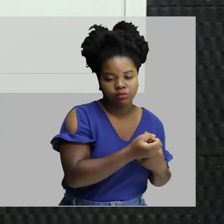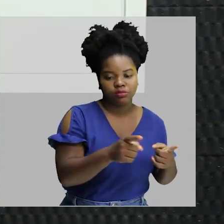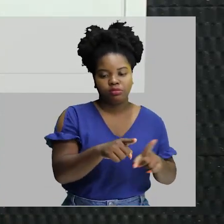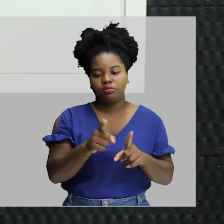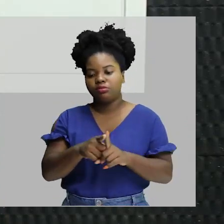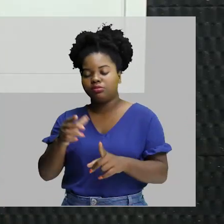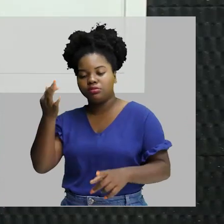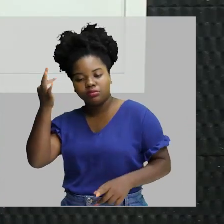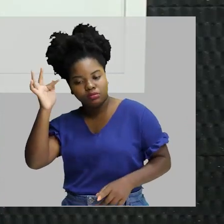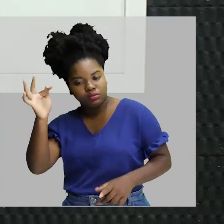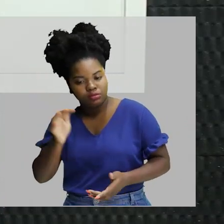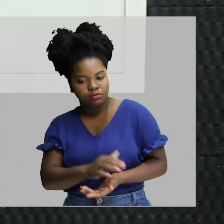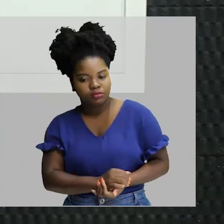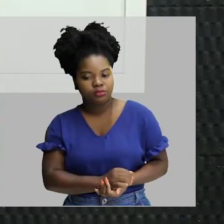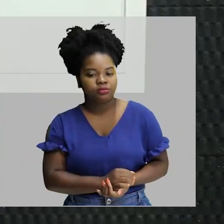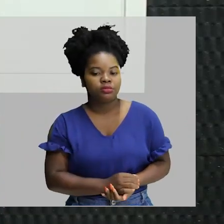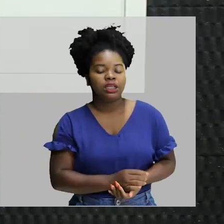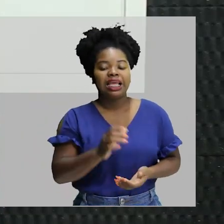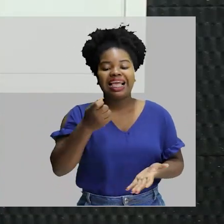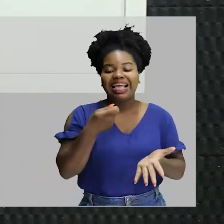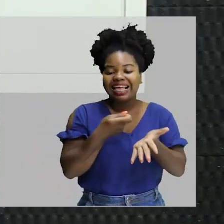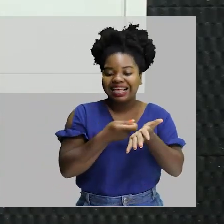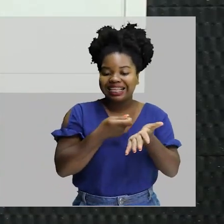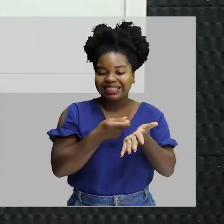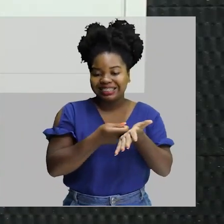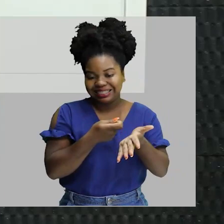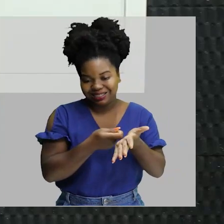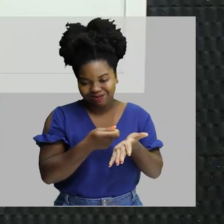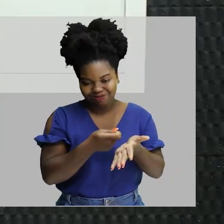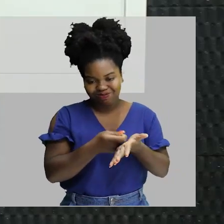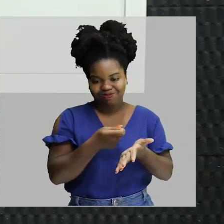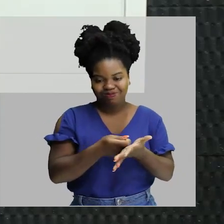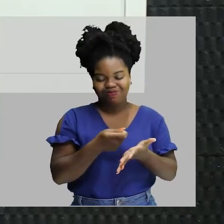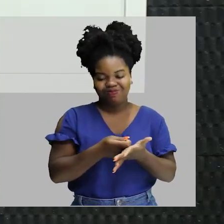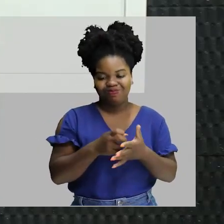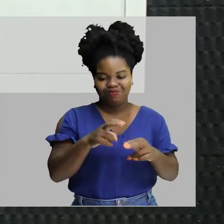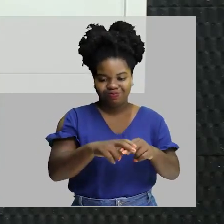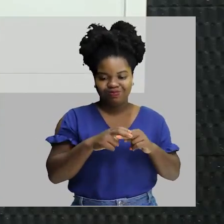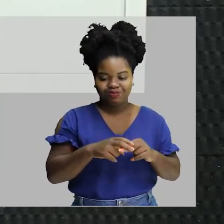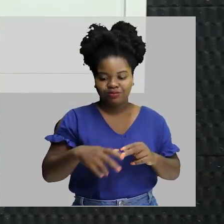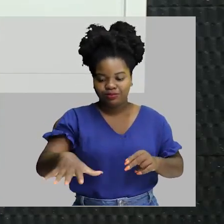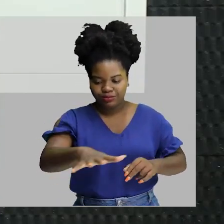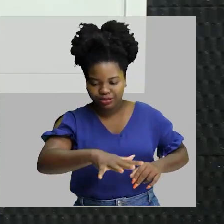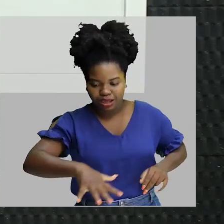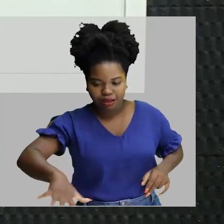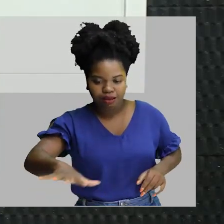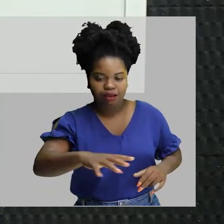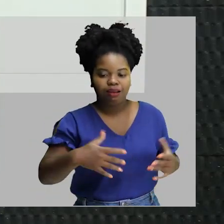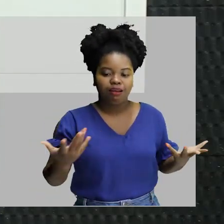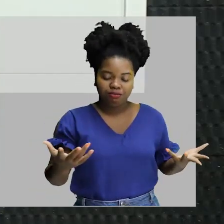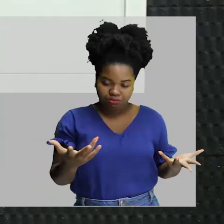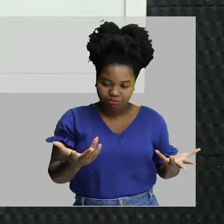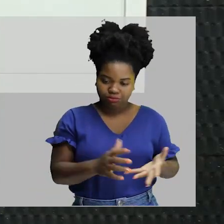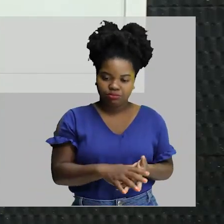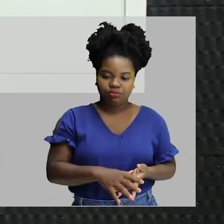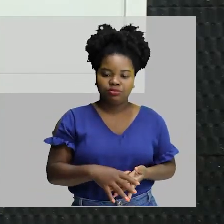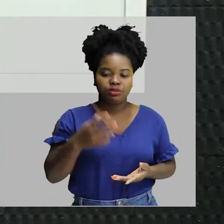sociologia. Até esse determinismo a partir dos elementos da natureza, que é o determinismo científico, ele